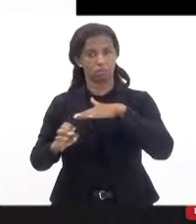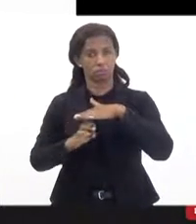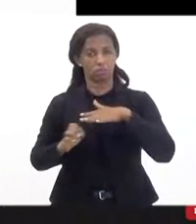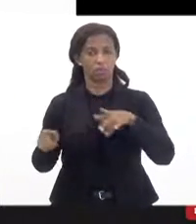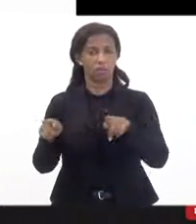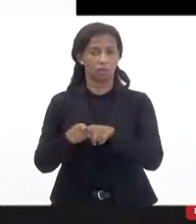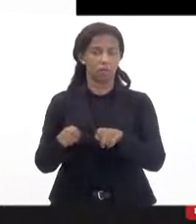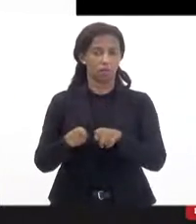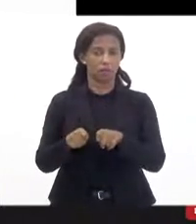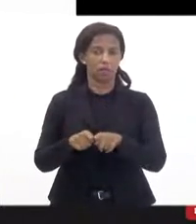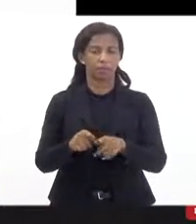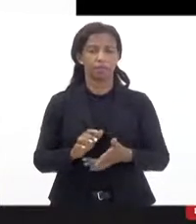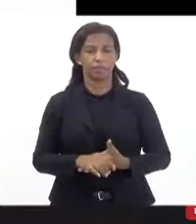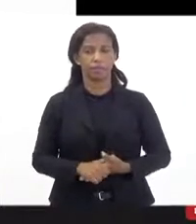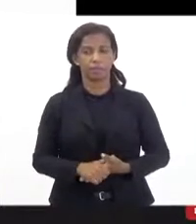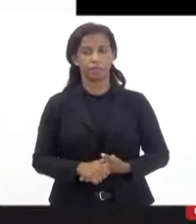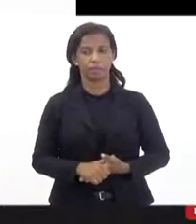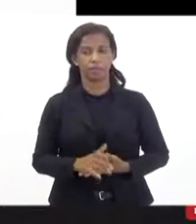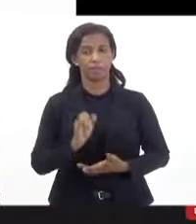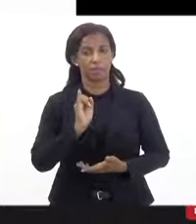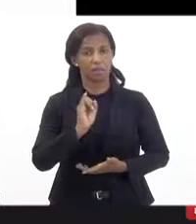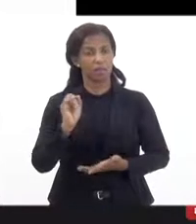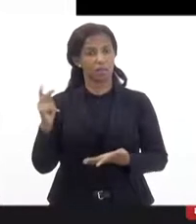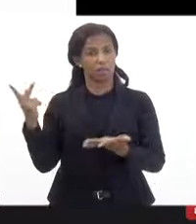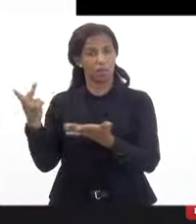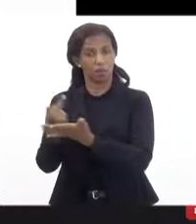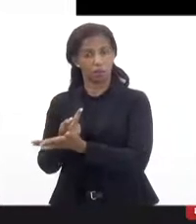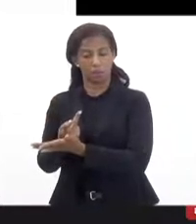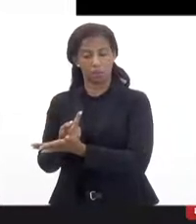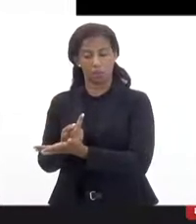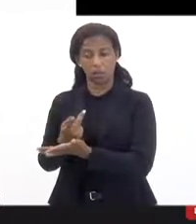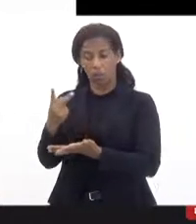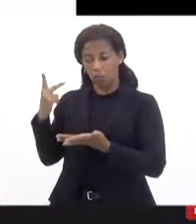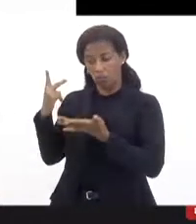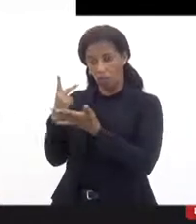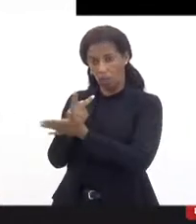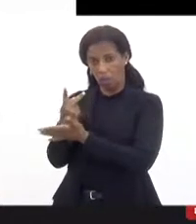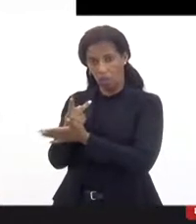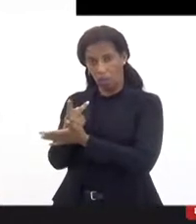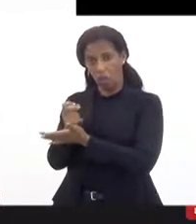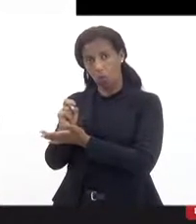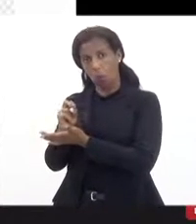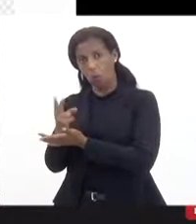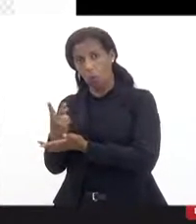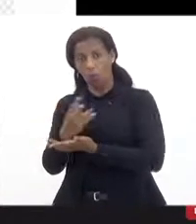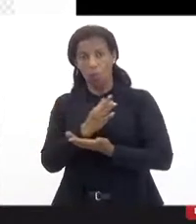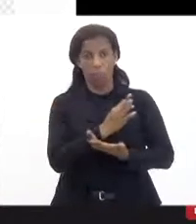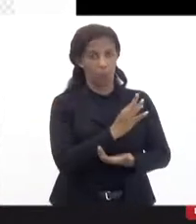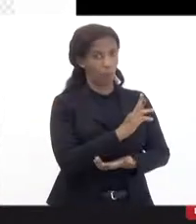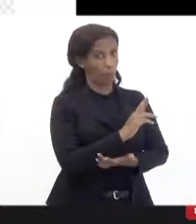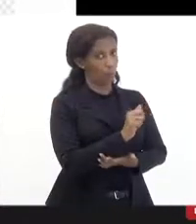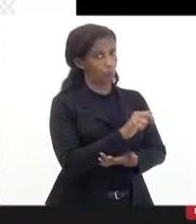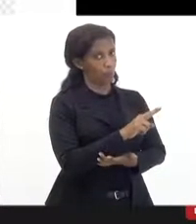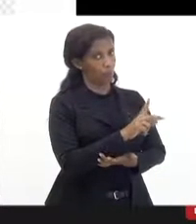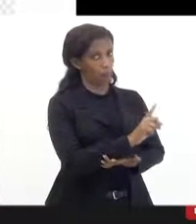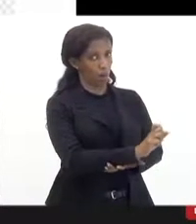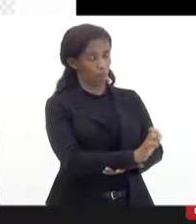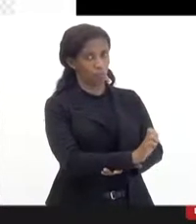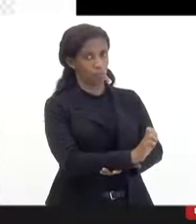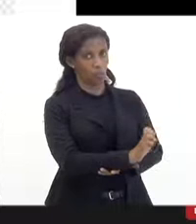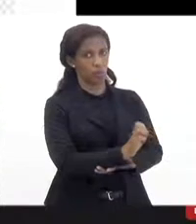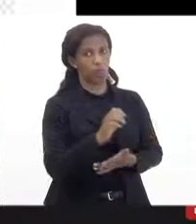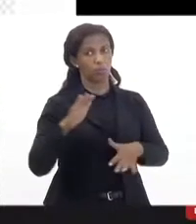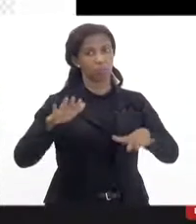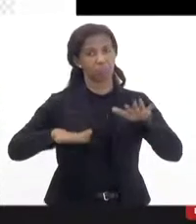independente se ela foi causada por erro ou fraude, né? Porque diante de uma informação aqui